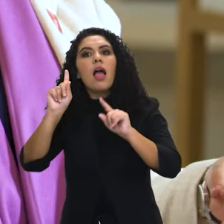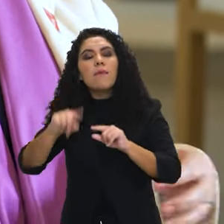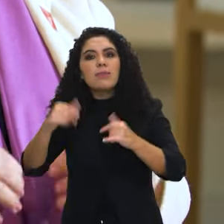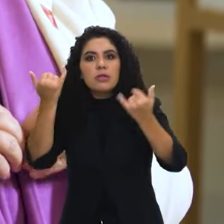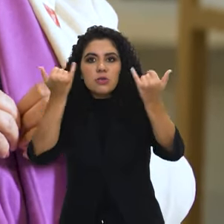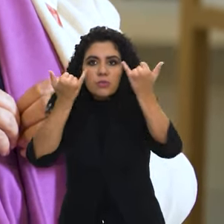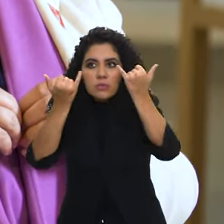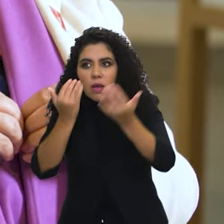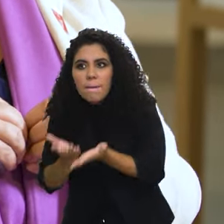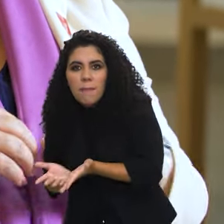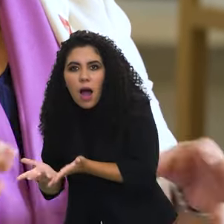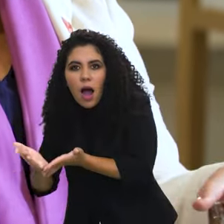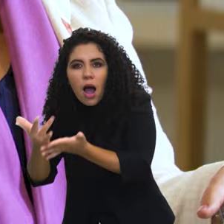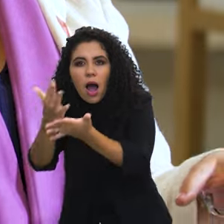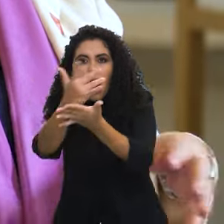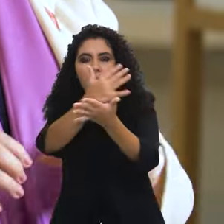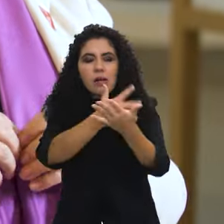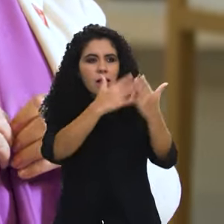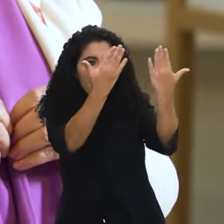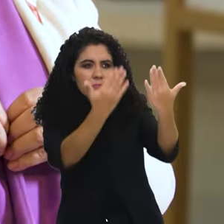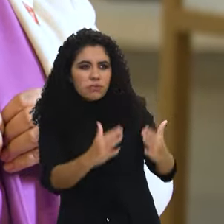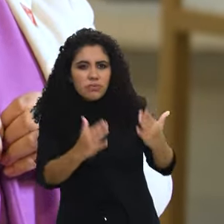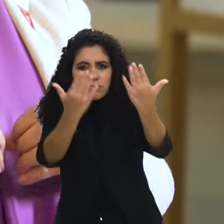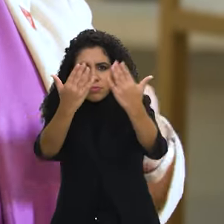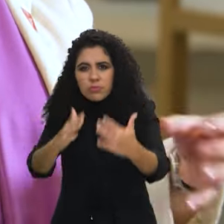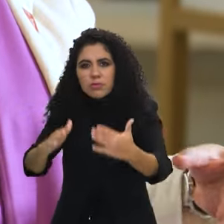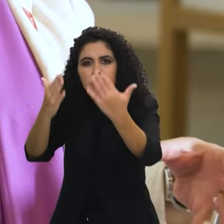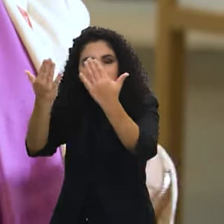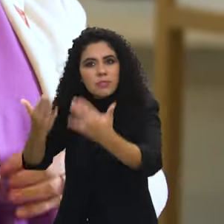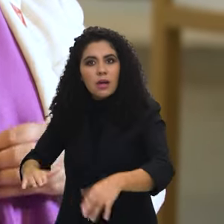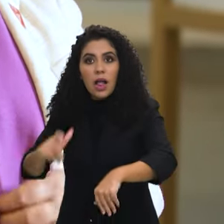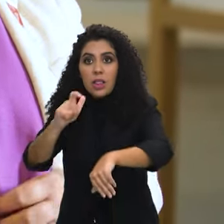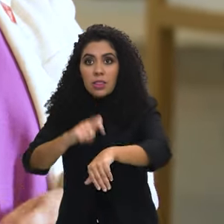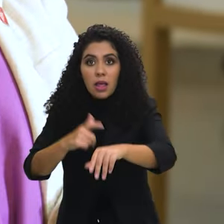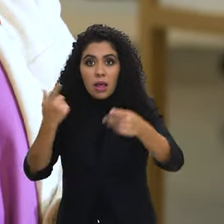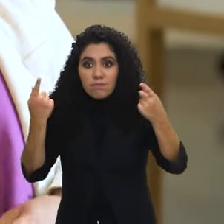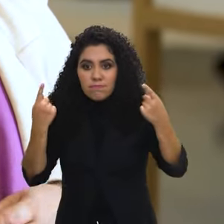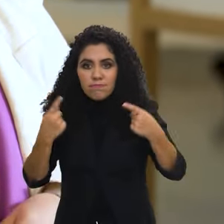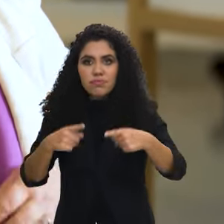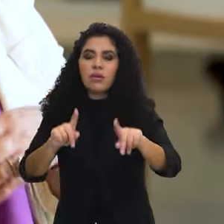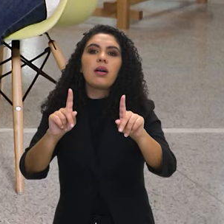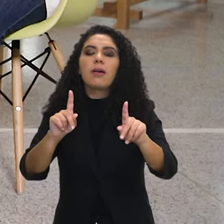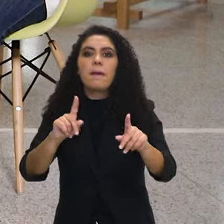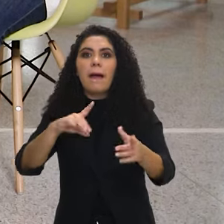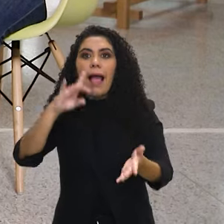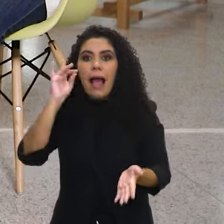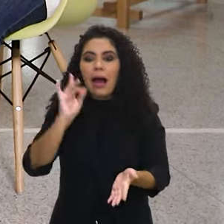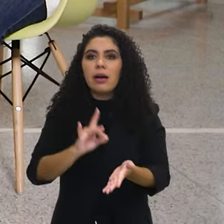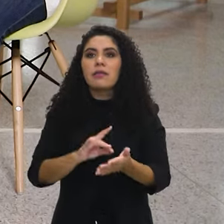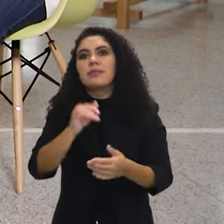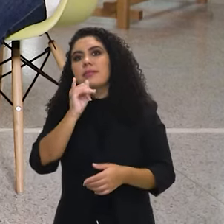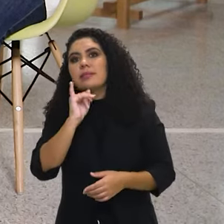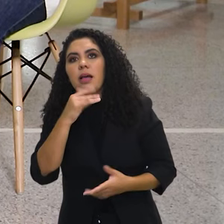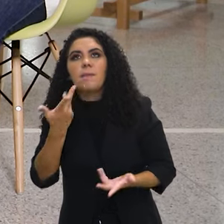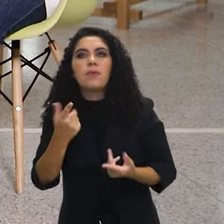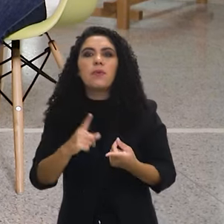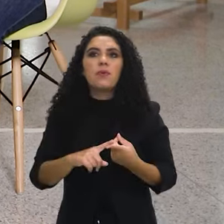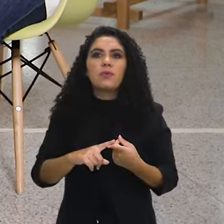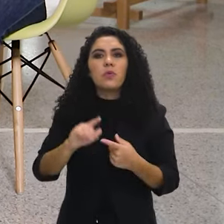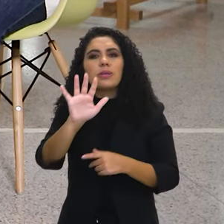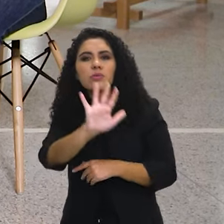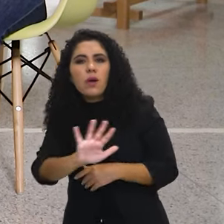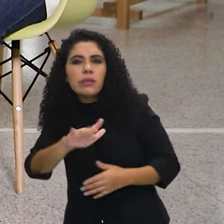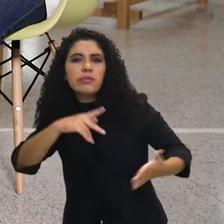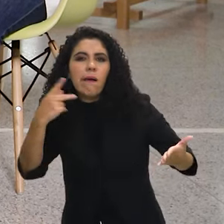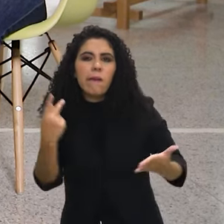dados analisados os dados a tempo real para que nós possamos numa entrevista Num caso